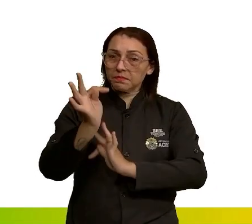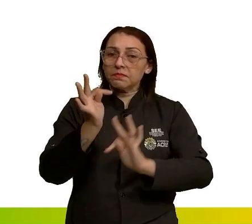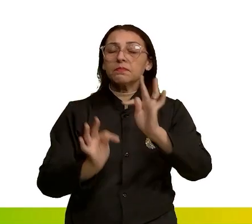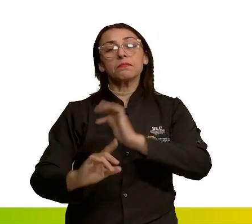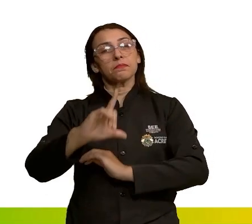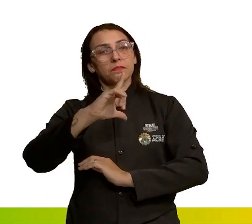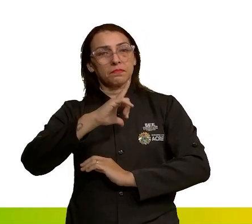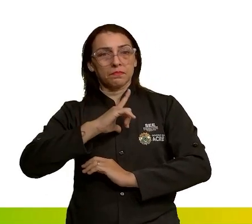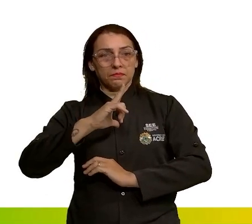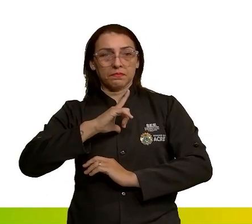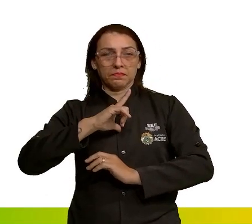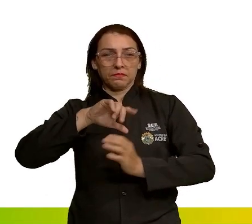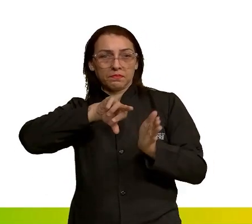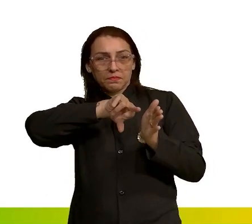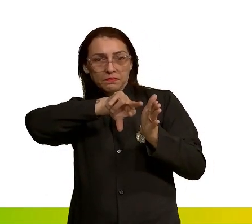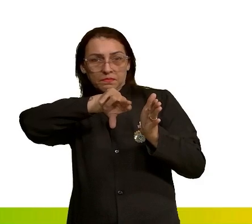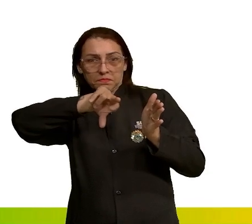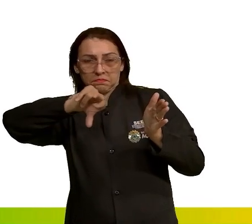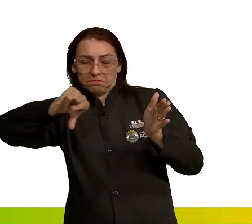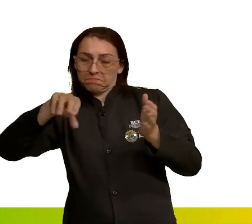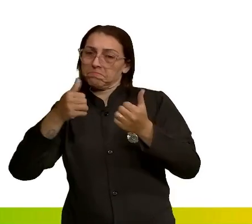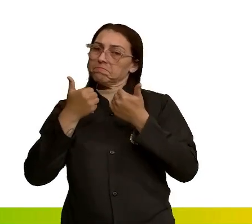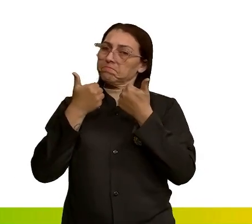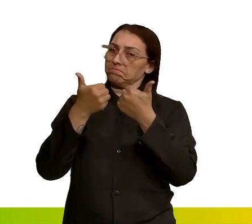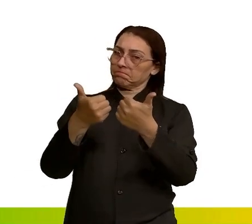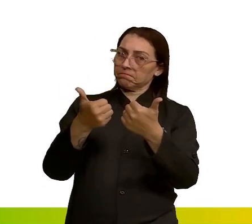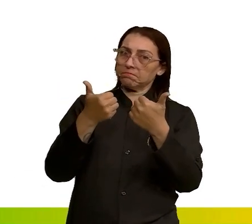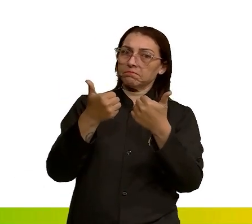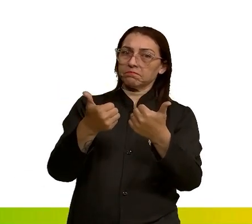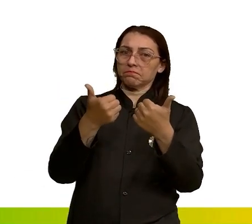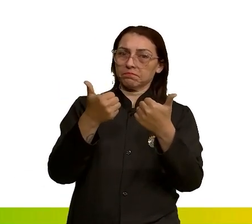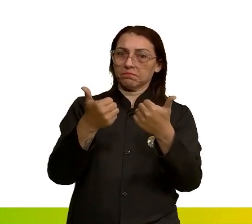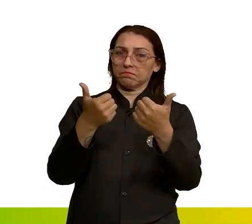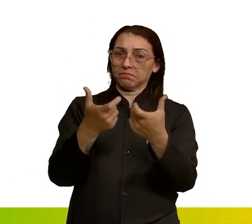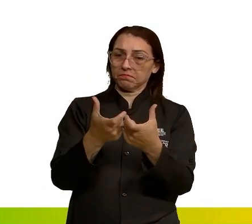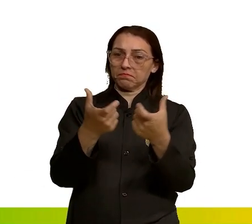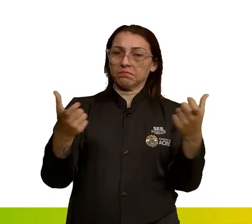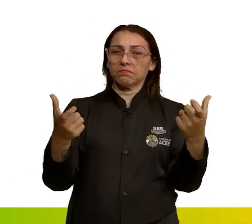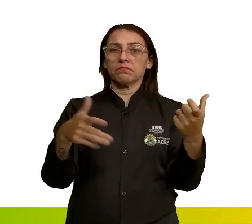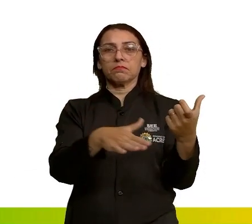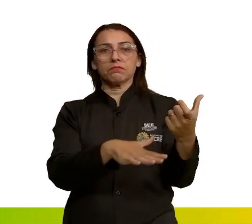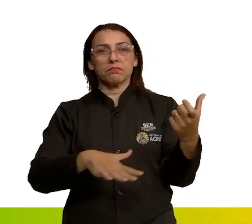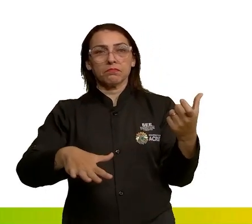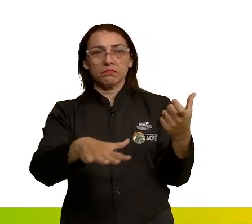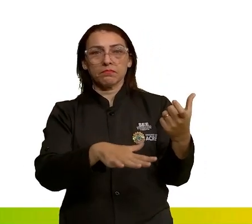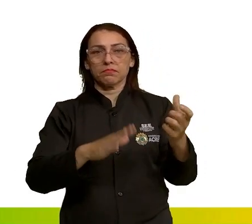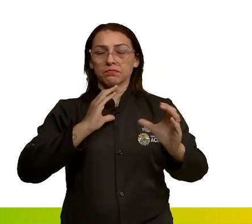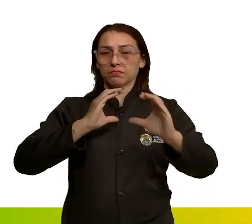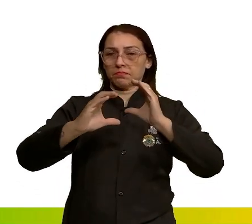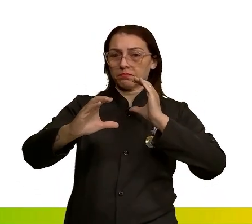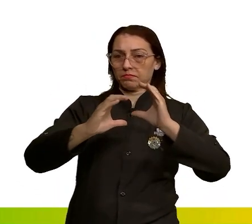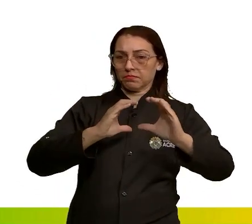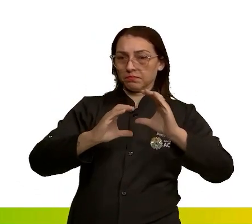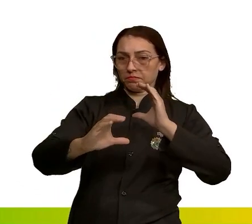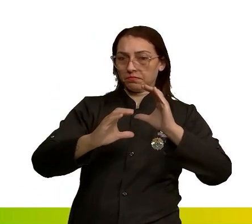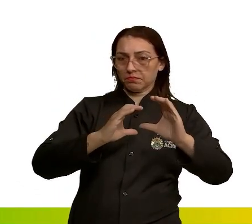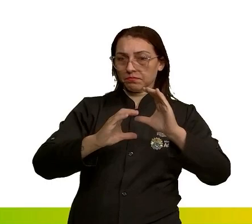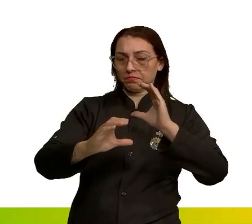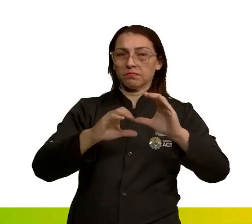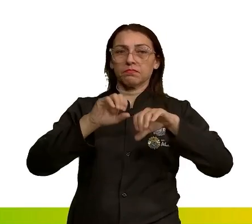a tecnologia possui diversos pontos positivos, abrangendo áreas